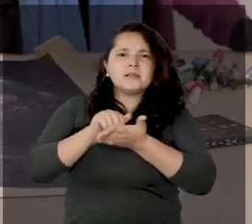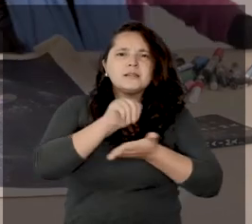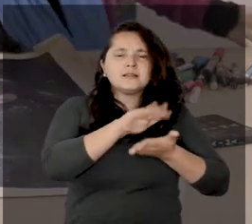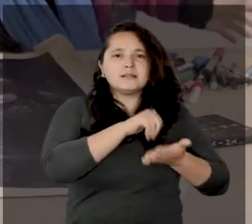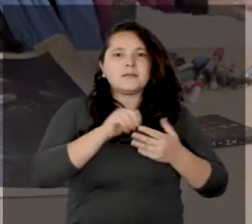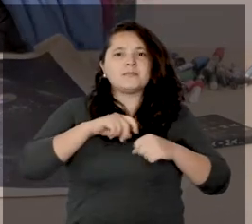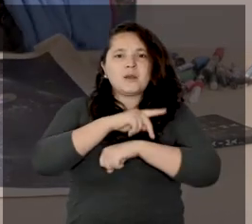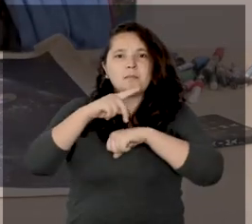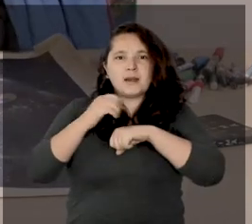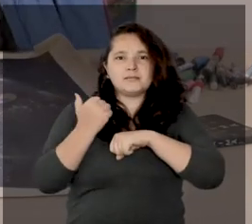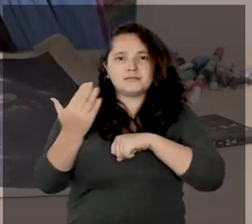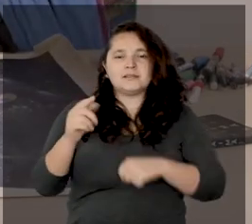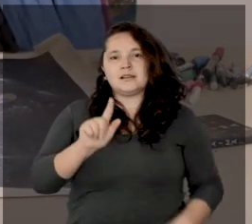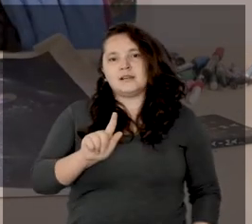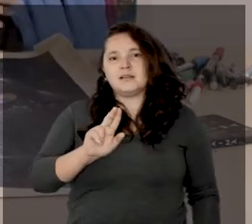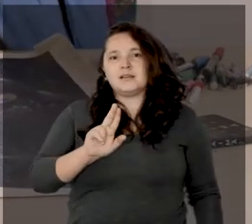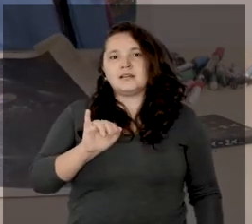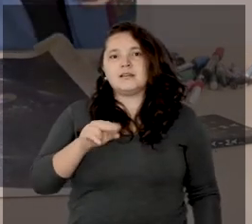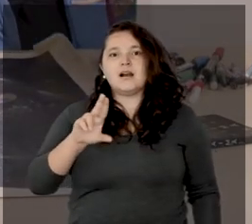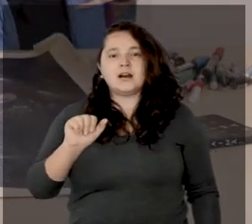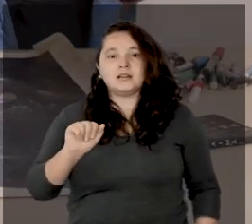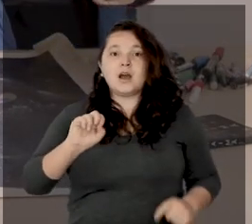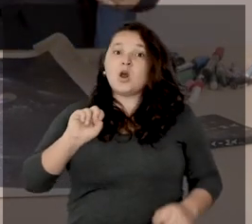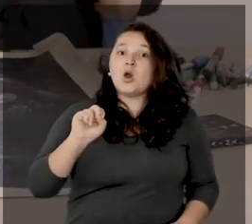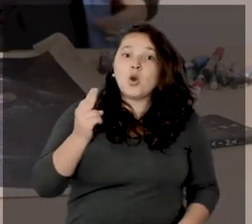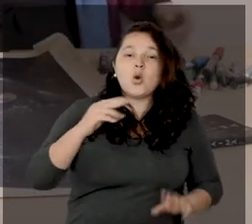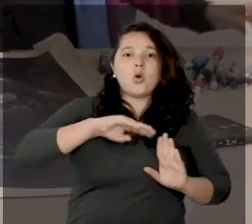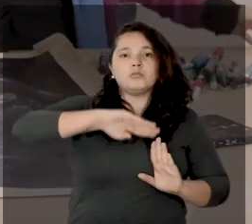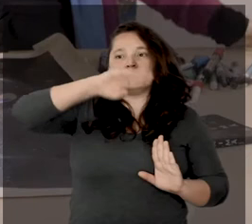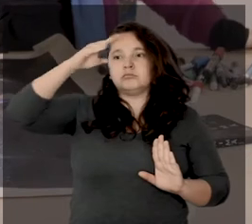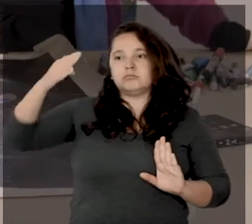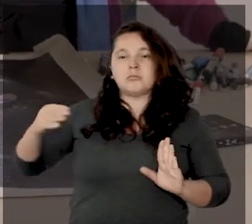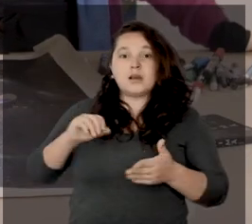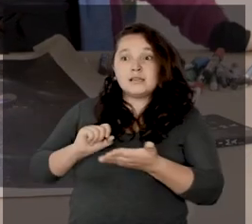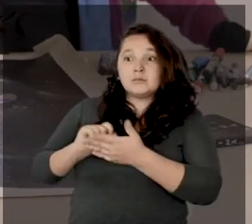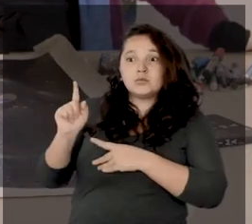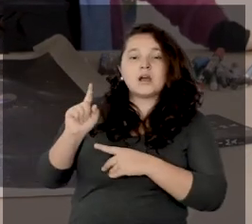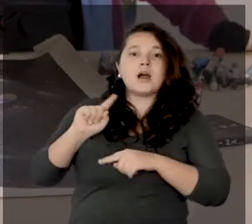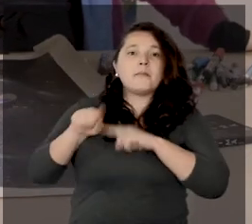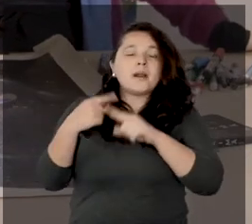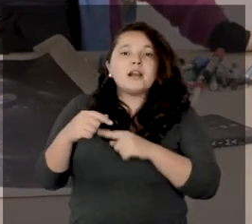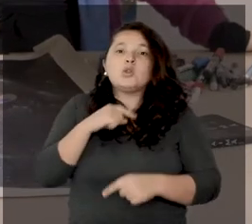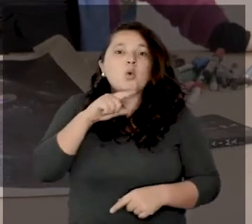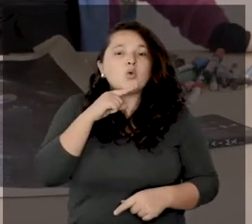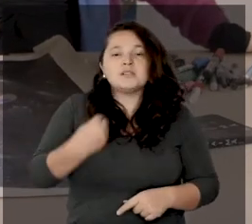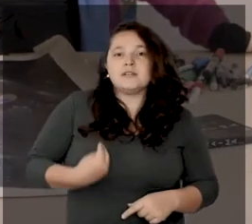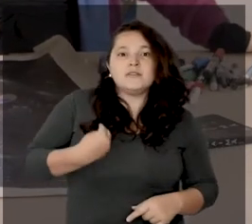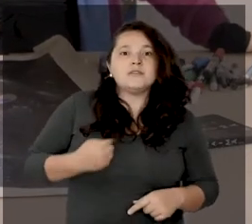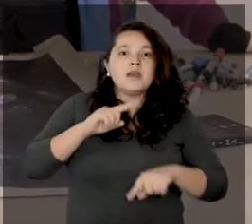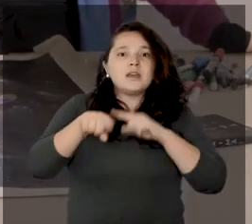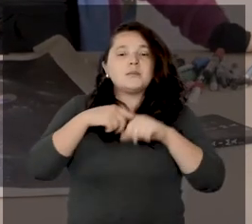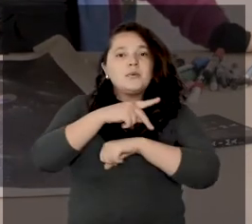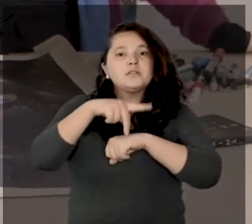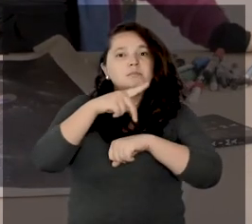das montanhas, onde eles não pudessem viver e decidissem, por conta própria, fugir para outro país. Né? E, nesse momento, o movimento indígena já